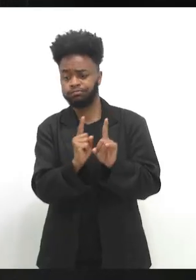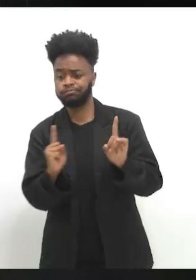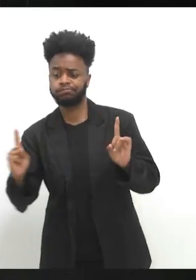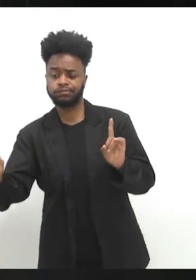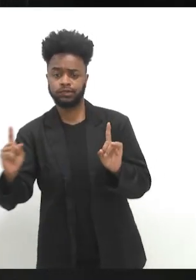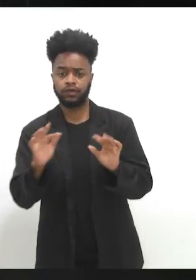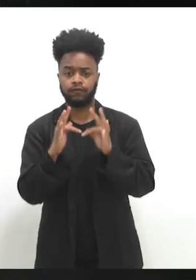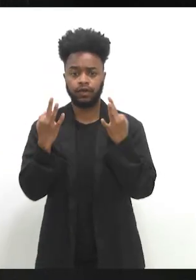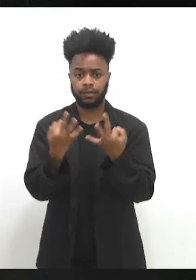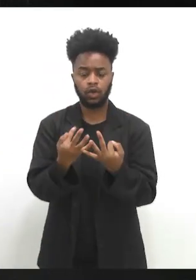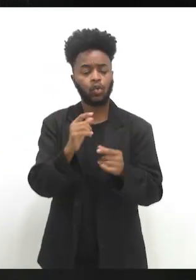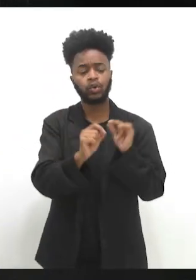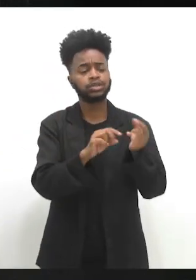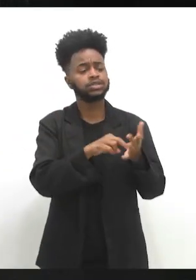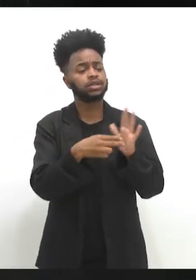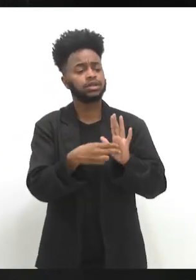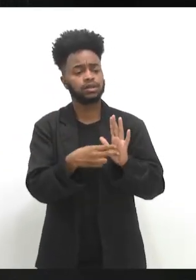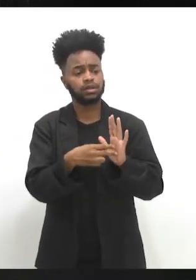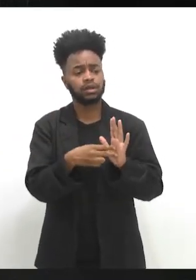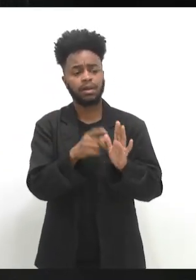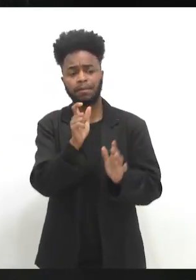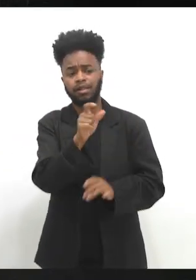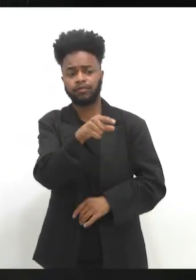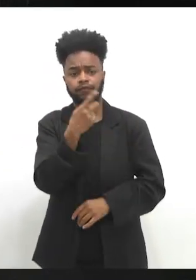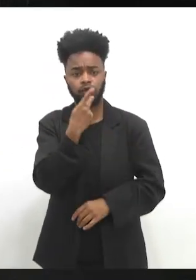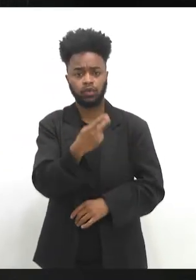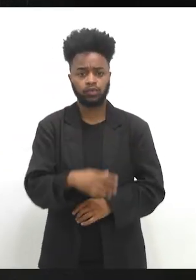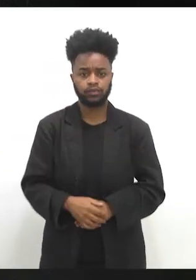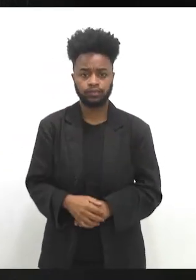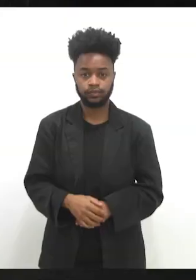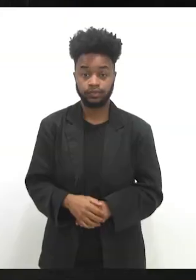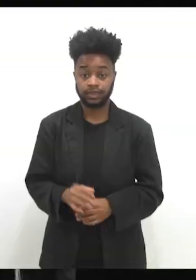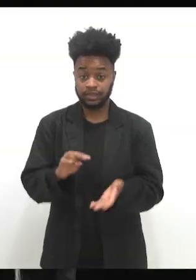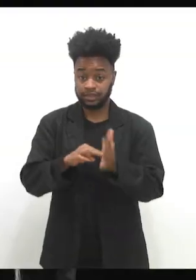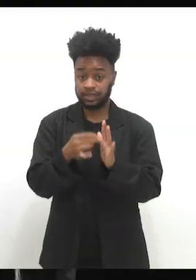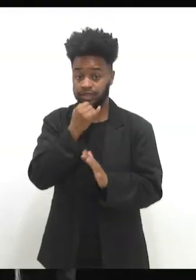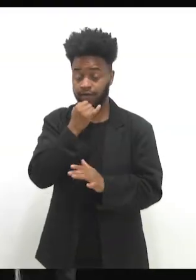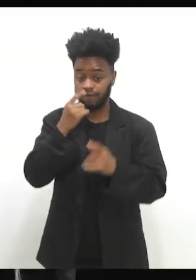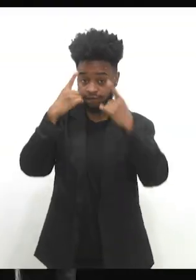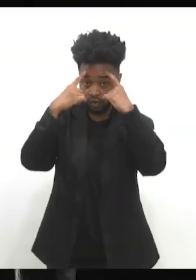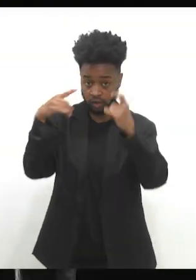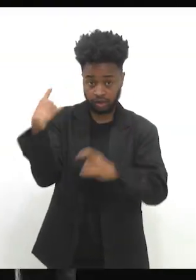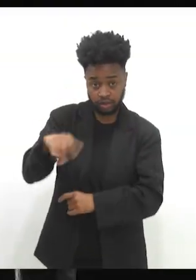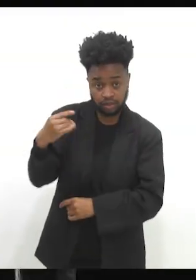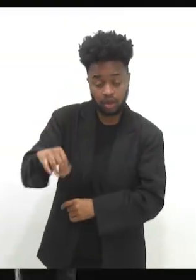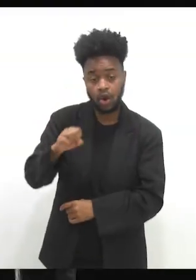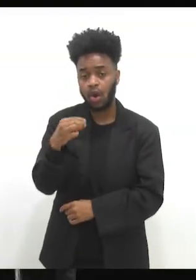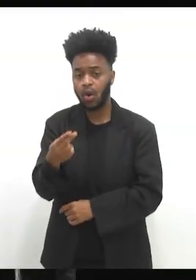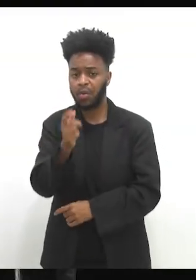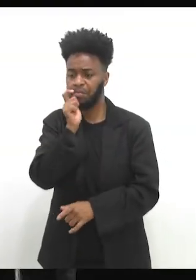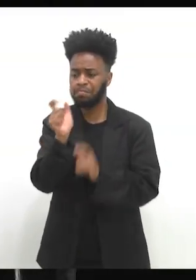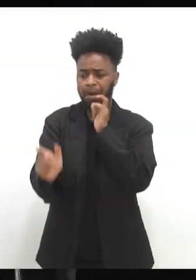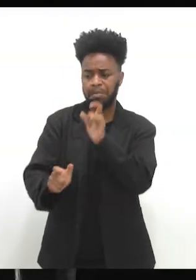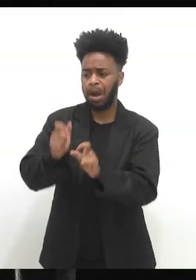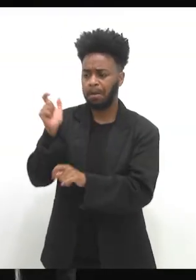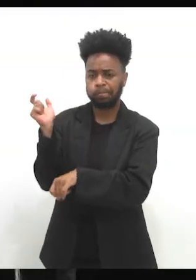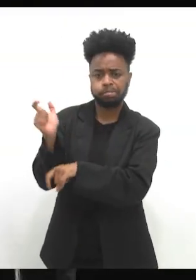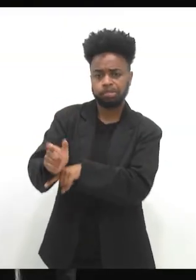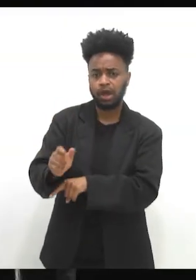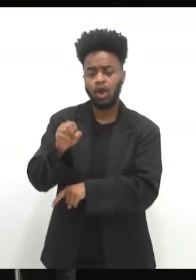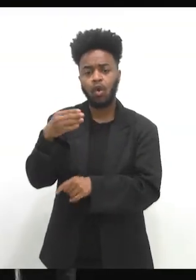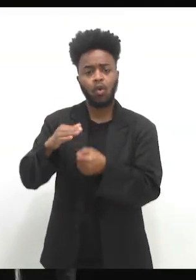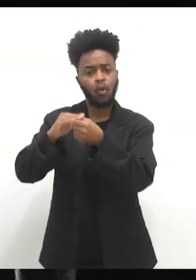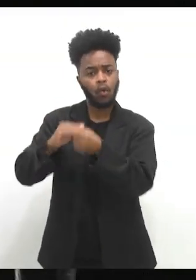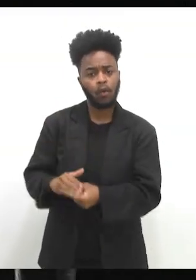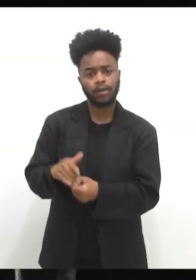é um castigo imoderado? Explica para ficar bem claro para quem nos ouve. Uma violência física, uma agressão verbal, que você